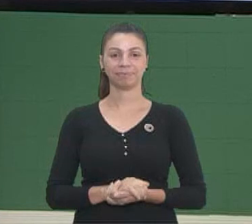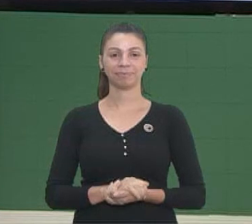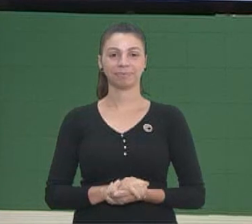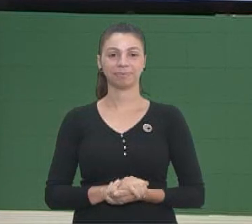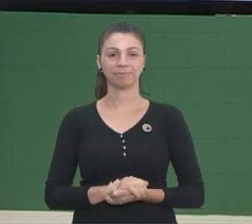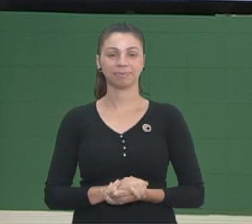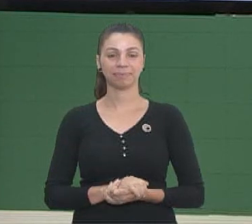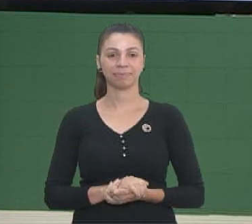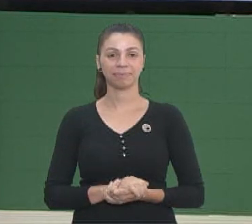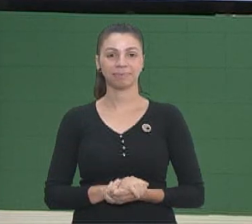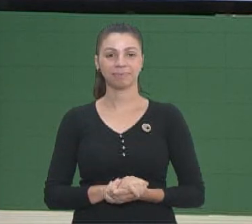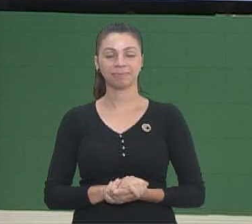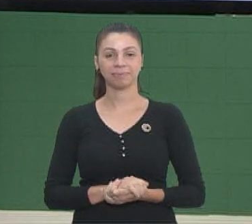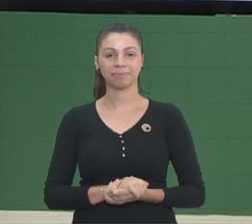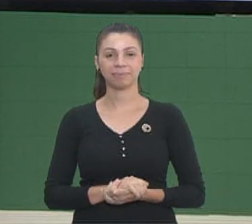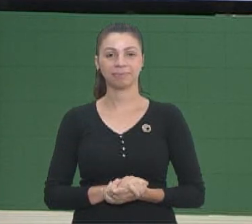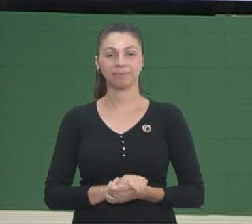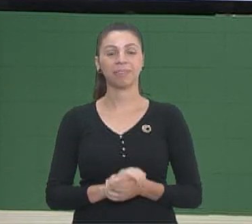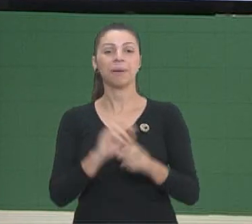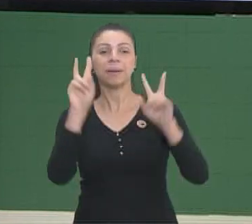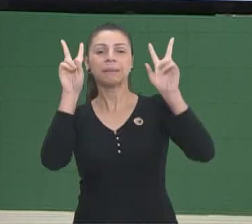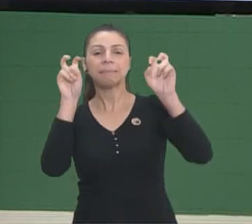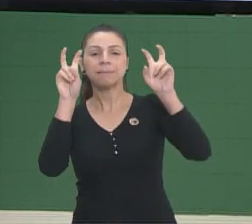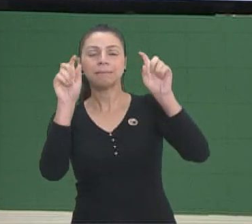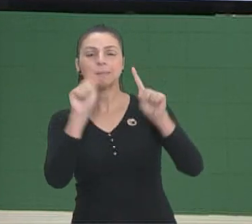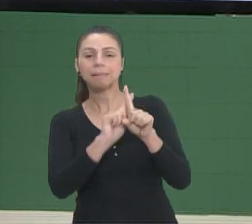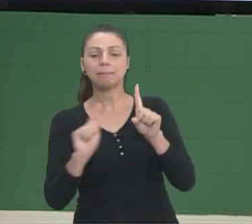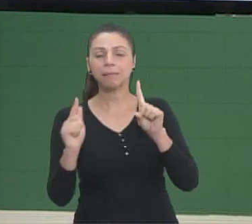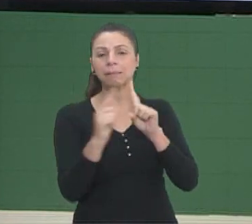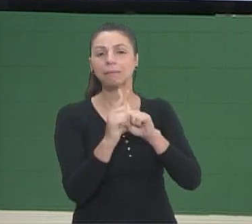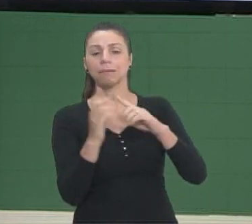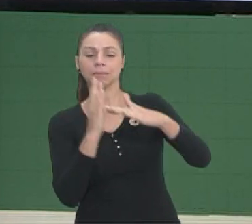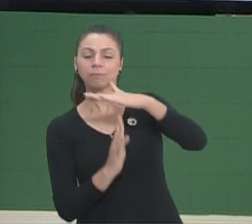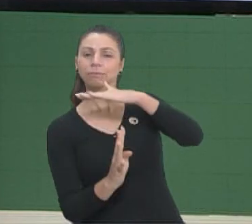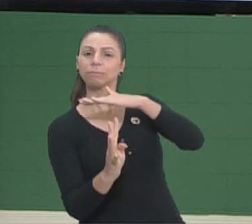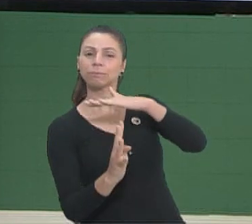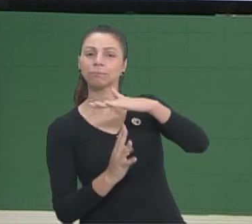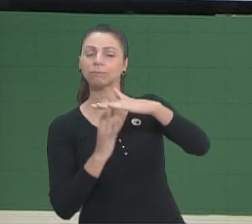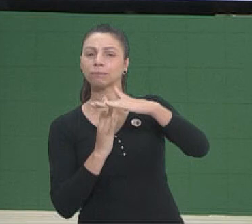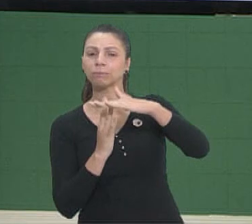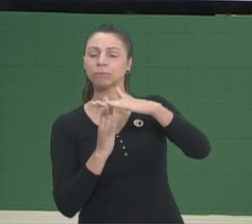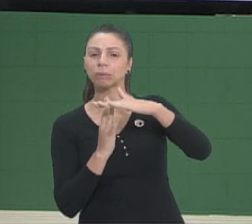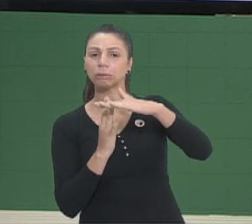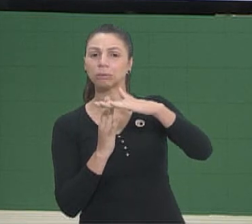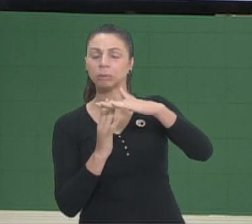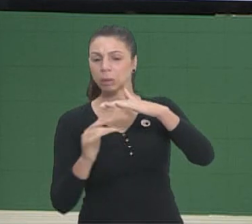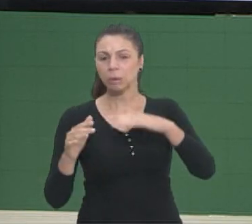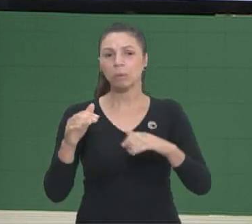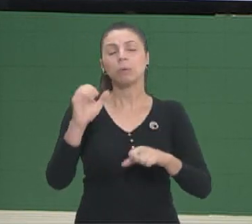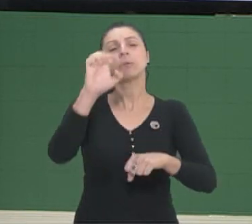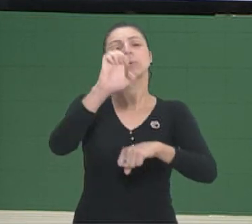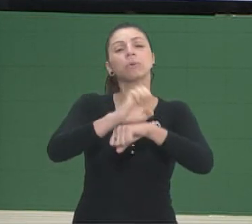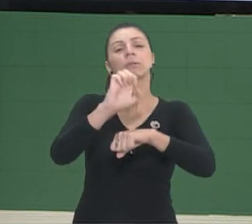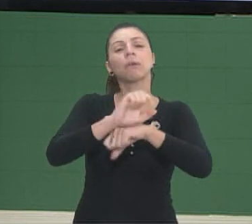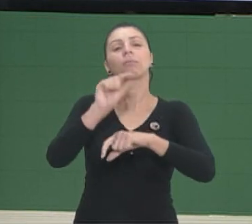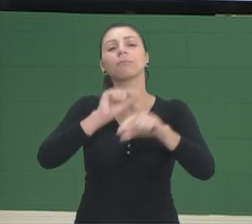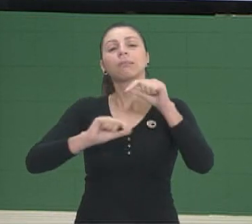Conhecendo os aspectos demográficos e migratórios que marcam o estado paranaense.